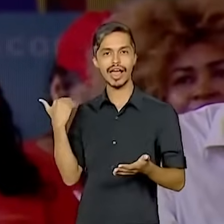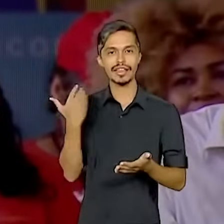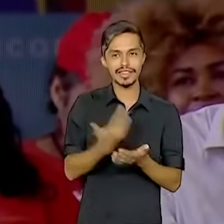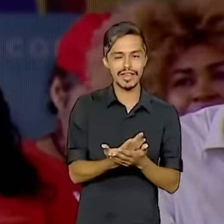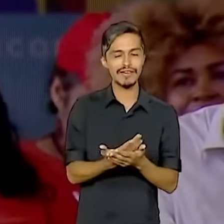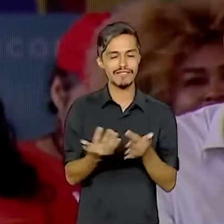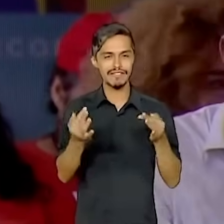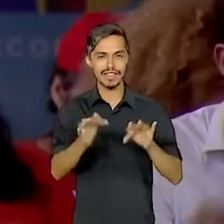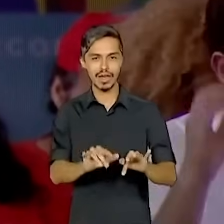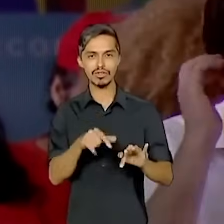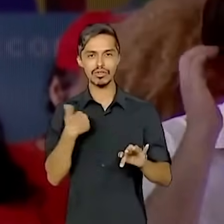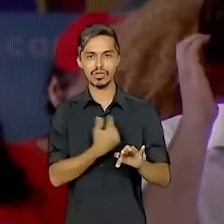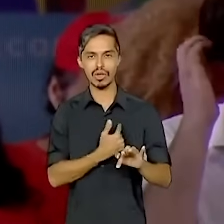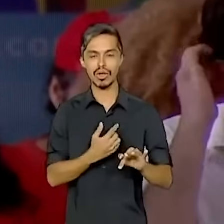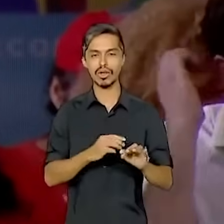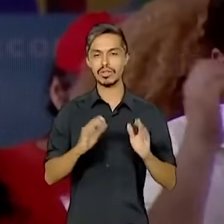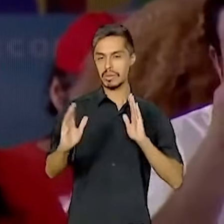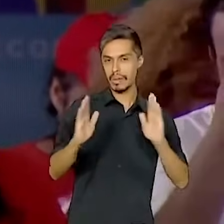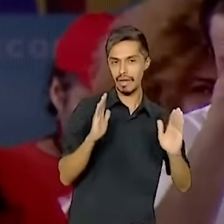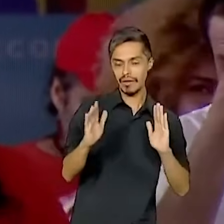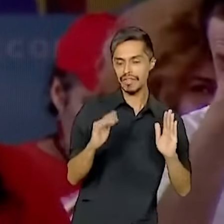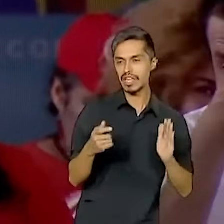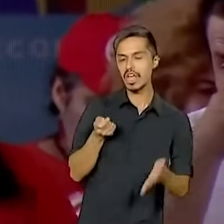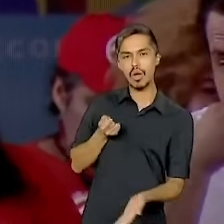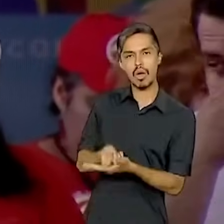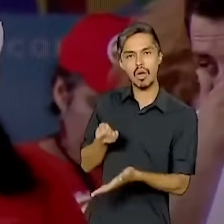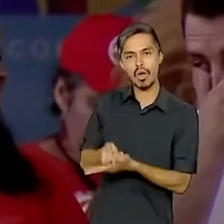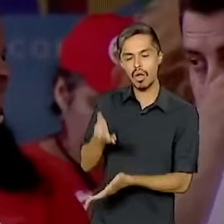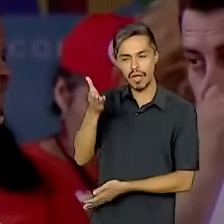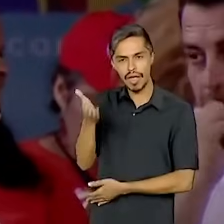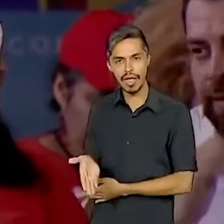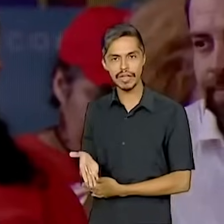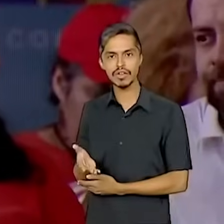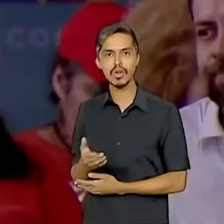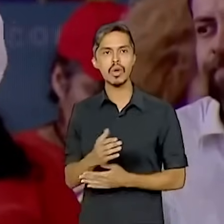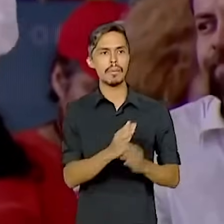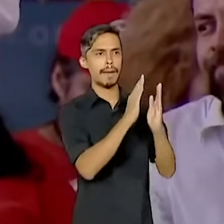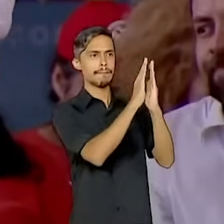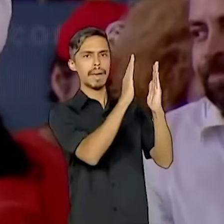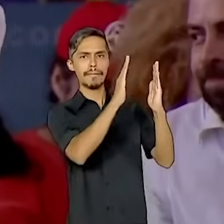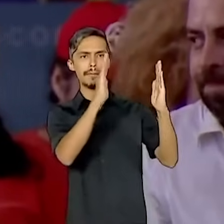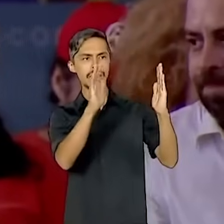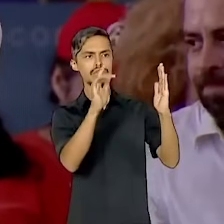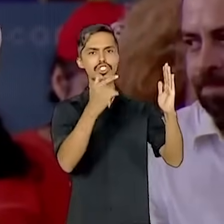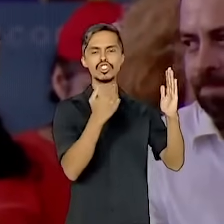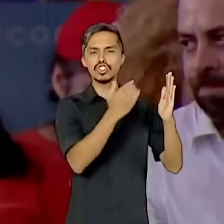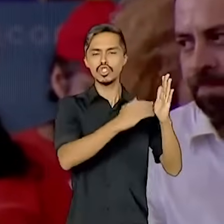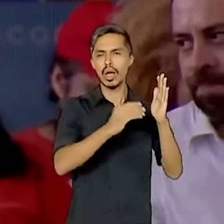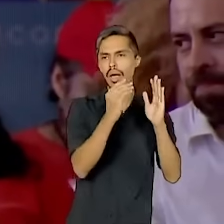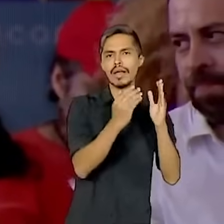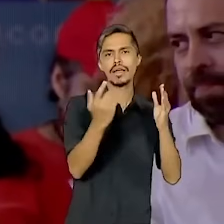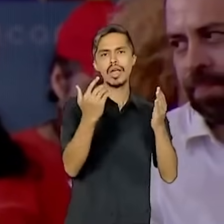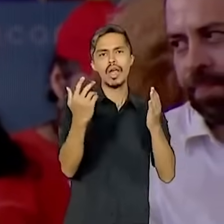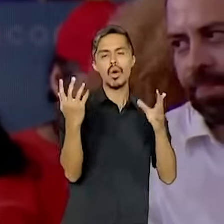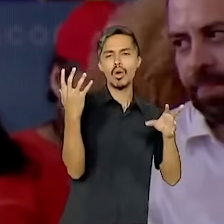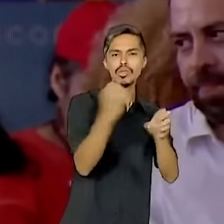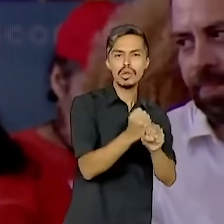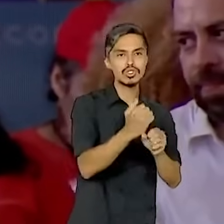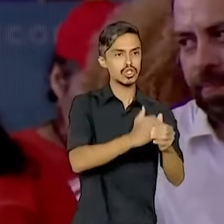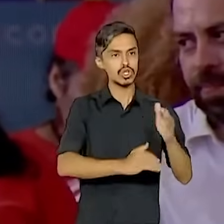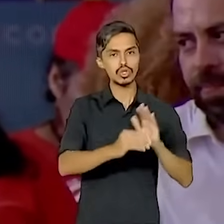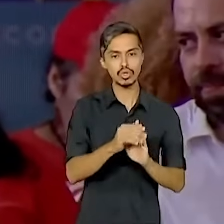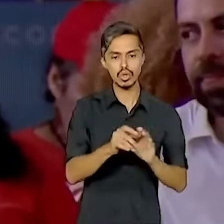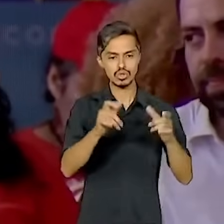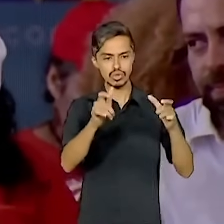mandato, e eu estou cobrando dele uma prateleira de todas as terras improdutivas desse país para